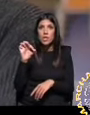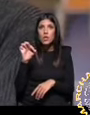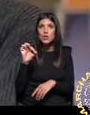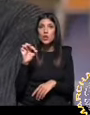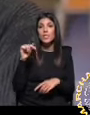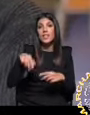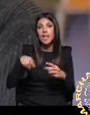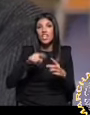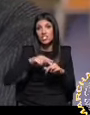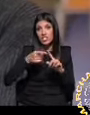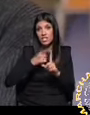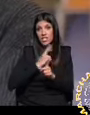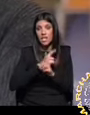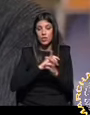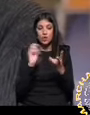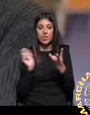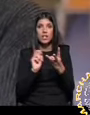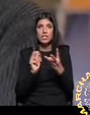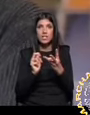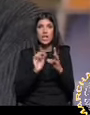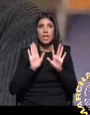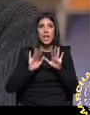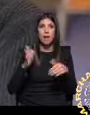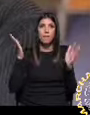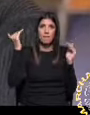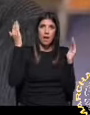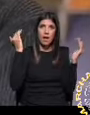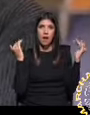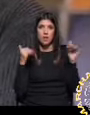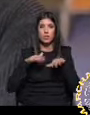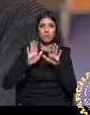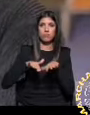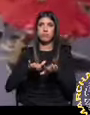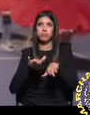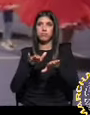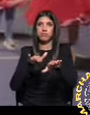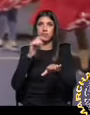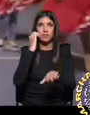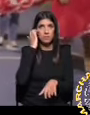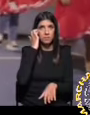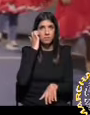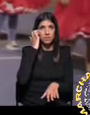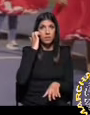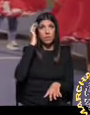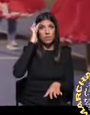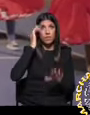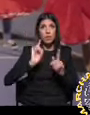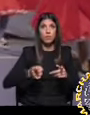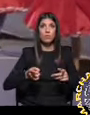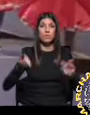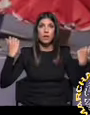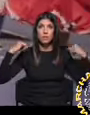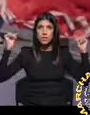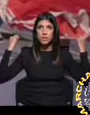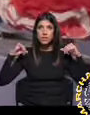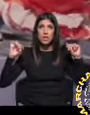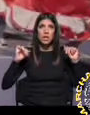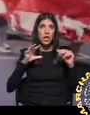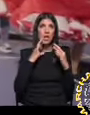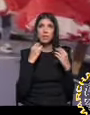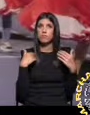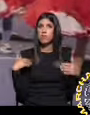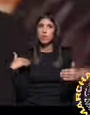a terceira vez que a Marcha de São Domingos sai ao pavilhão e à avenida. Desde fevereiro que estamos a ensaiar e tem corrido dentro da